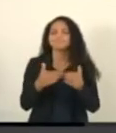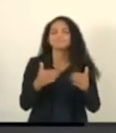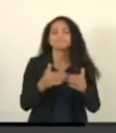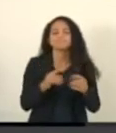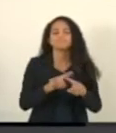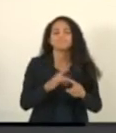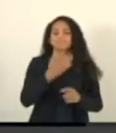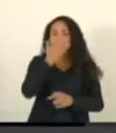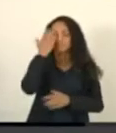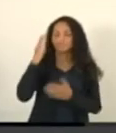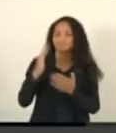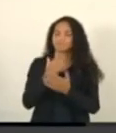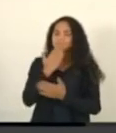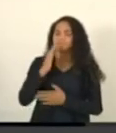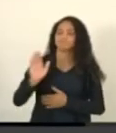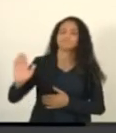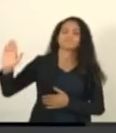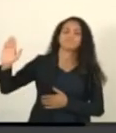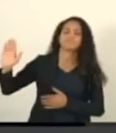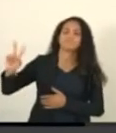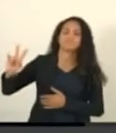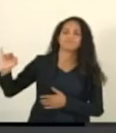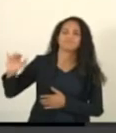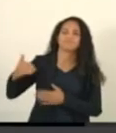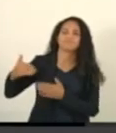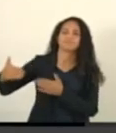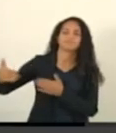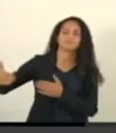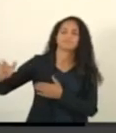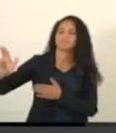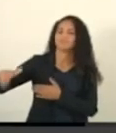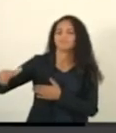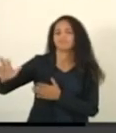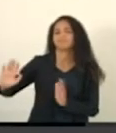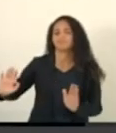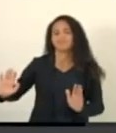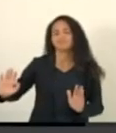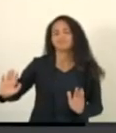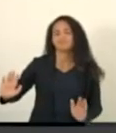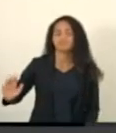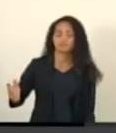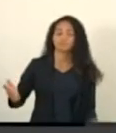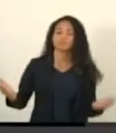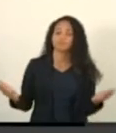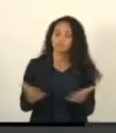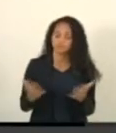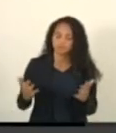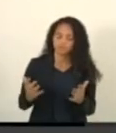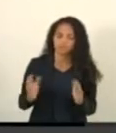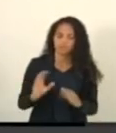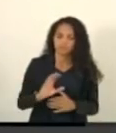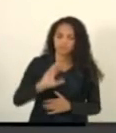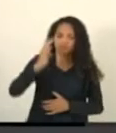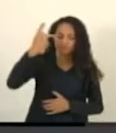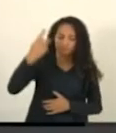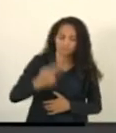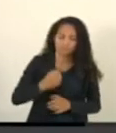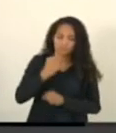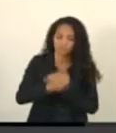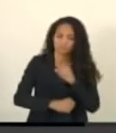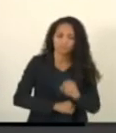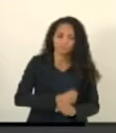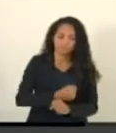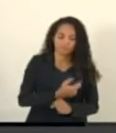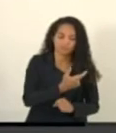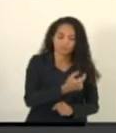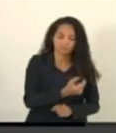prometem, mas não resolve, vai ter a sua solução ainda este ano,